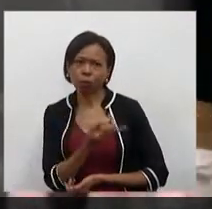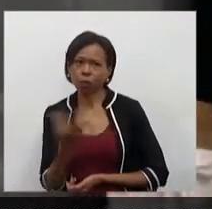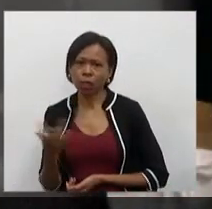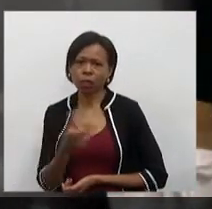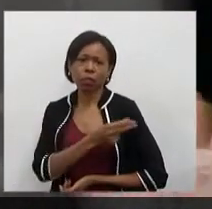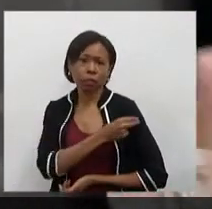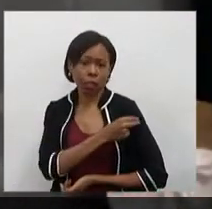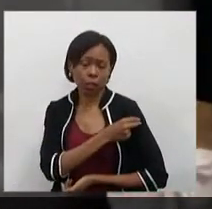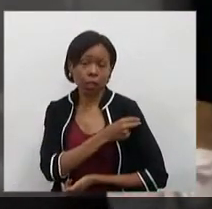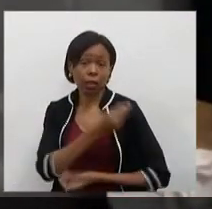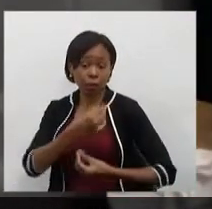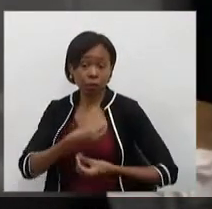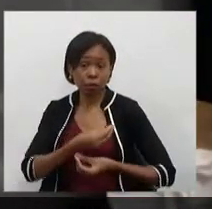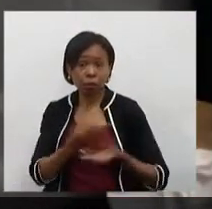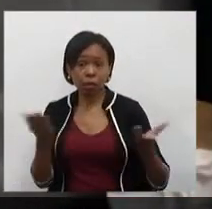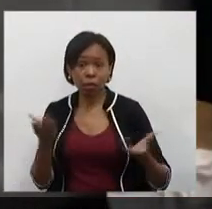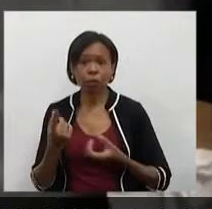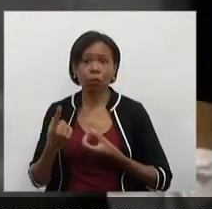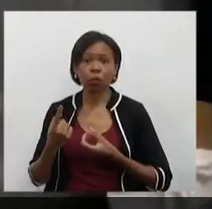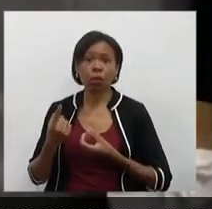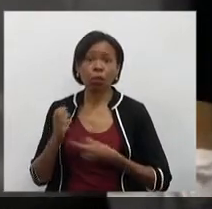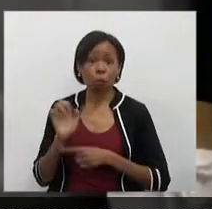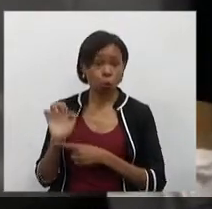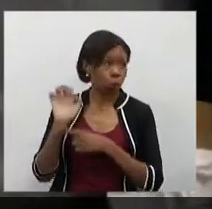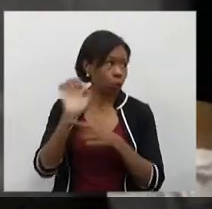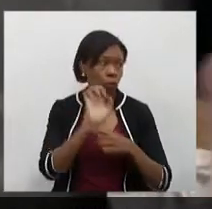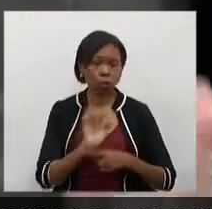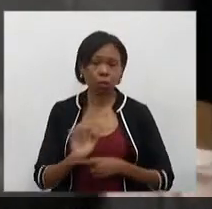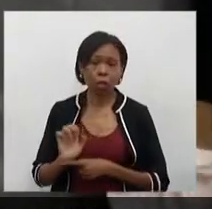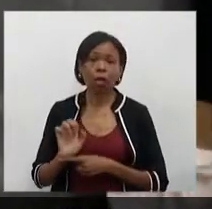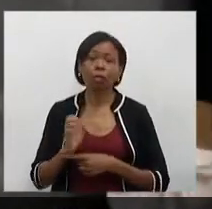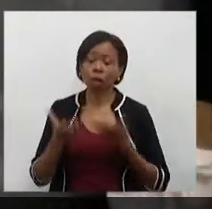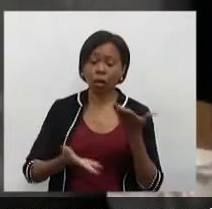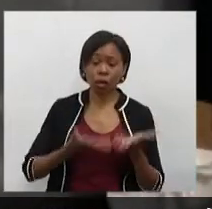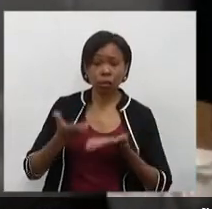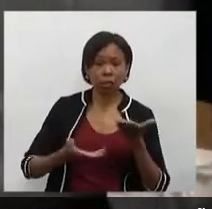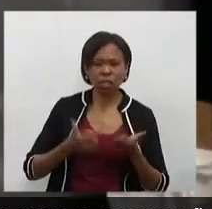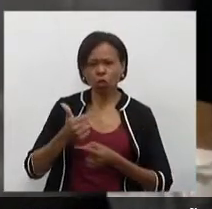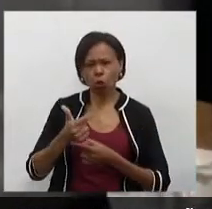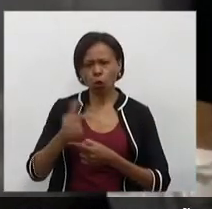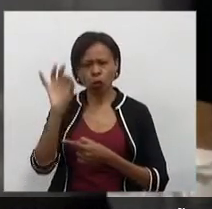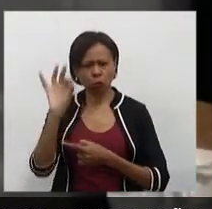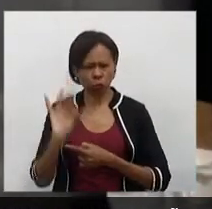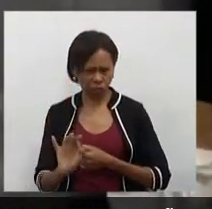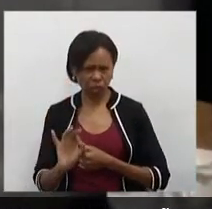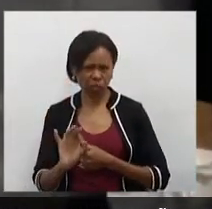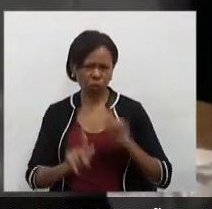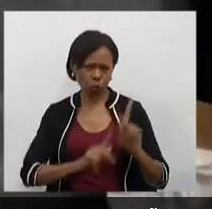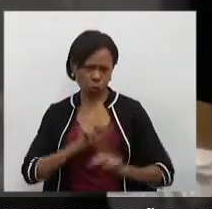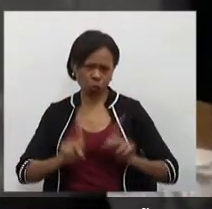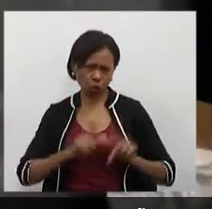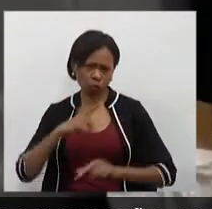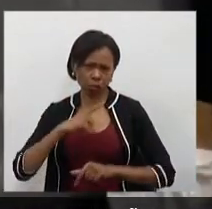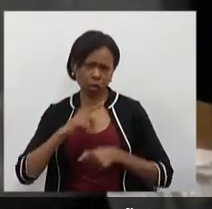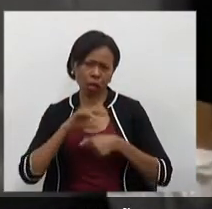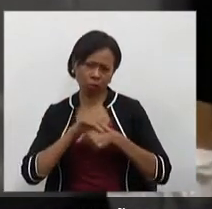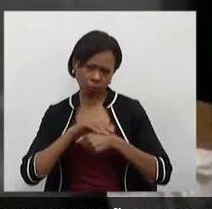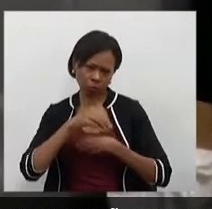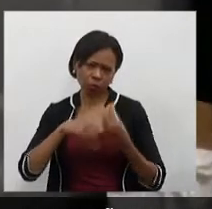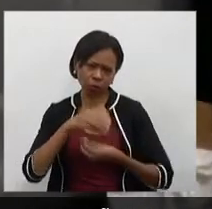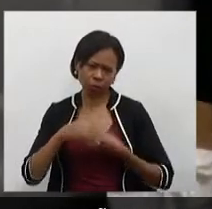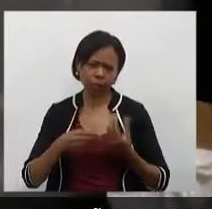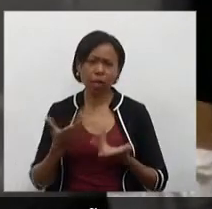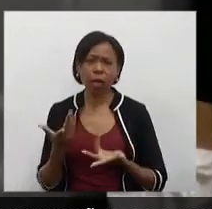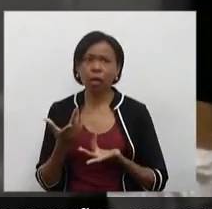ele vai atender 12% da população com comorbidades. Então, a cada envio de remessa, o Ministério da Saúde